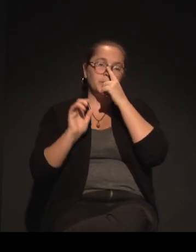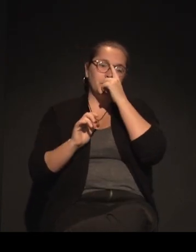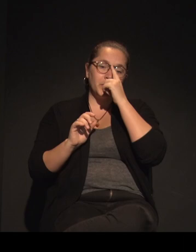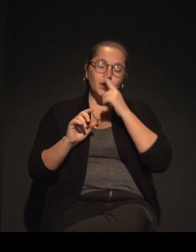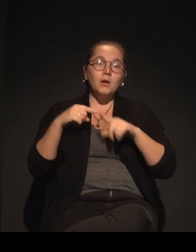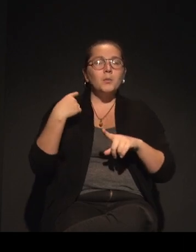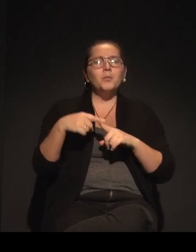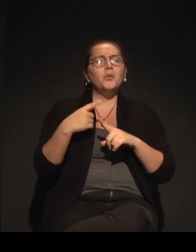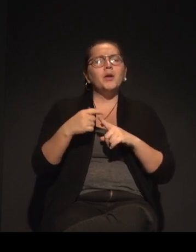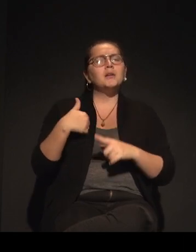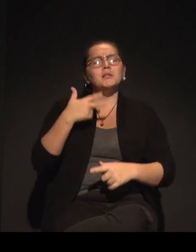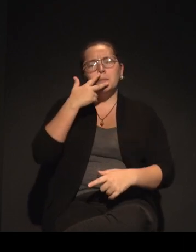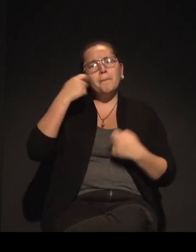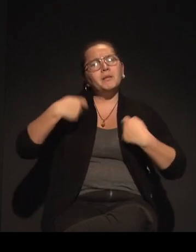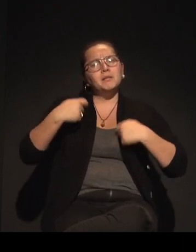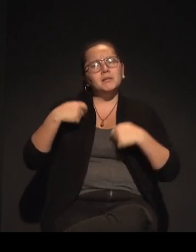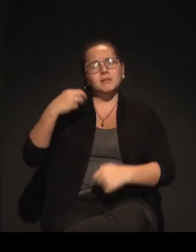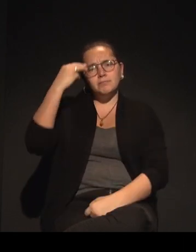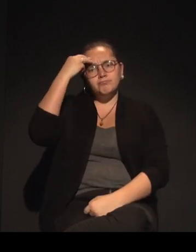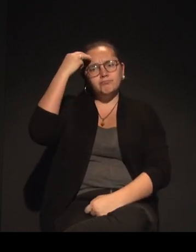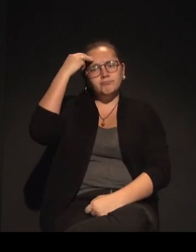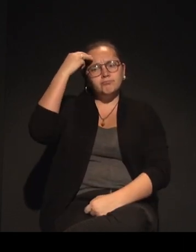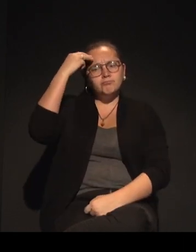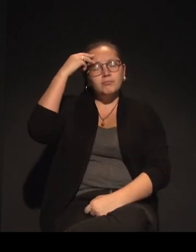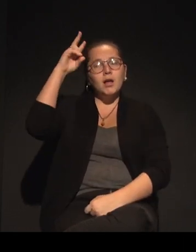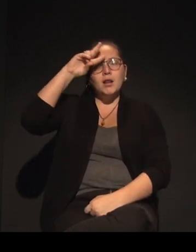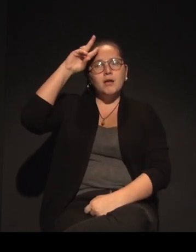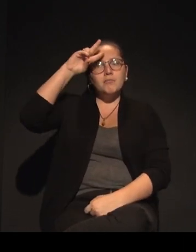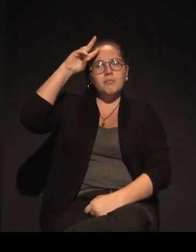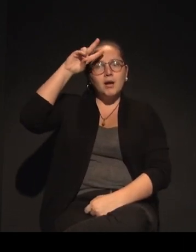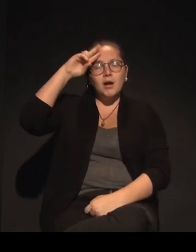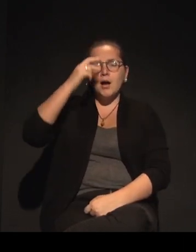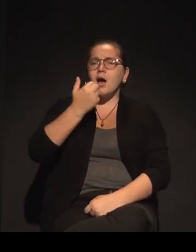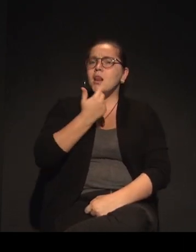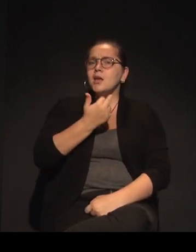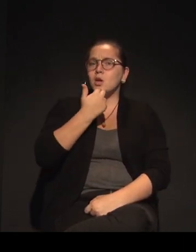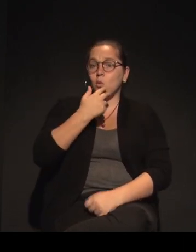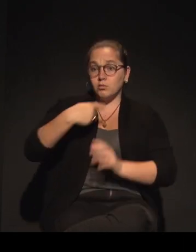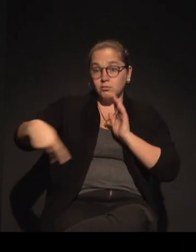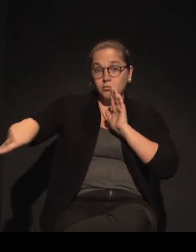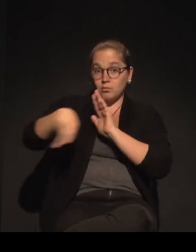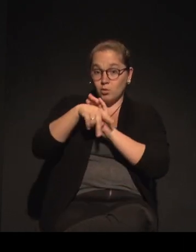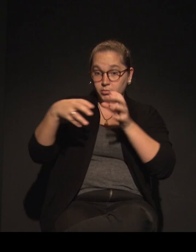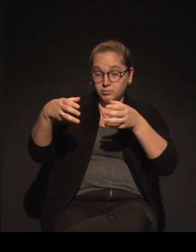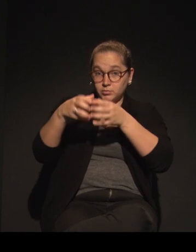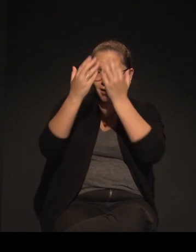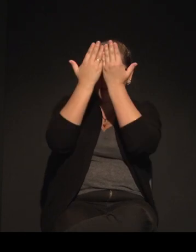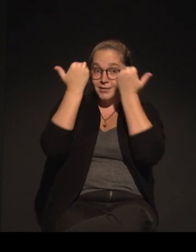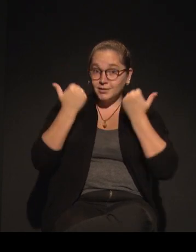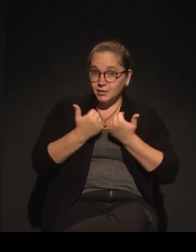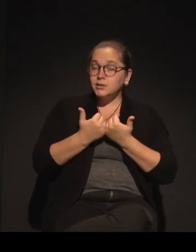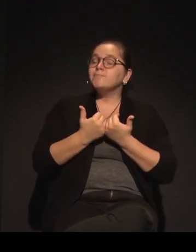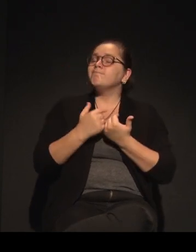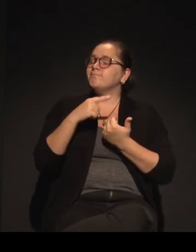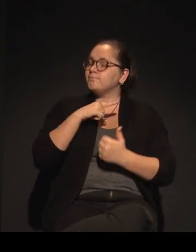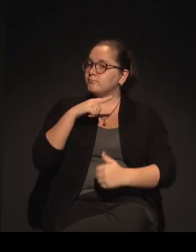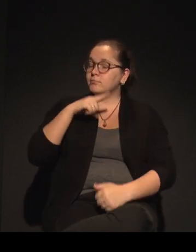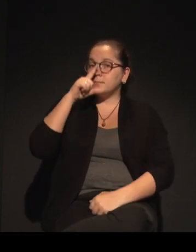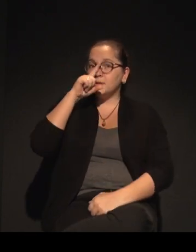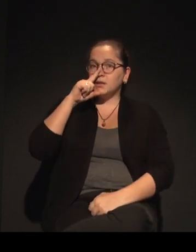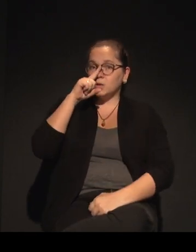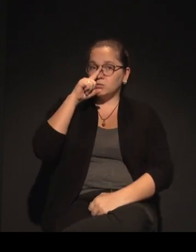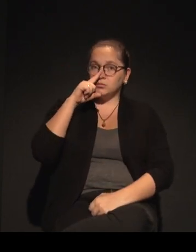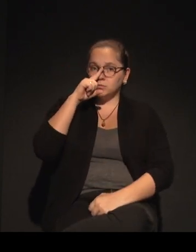gente reavivar né as línguas as línguas indígenas correm sérios riscos sempre